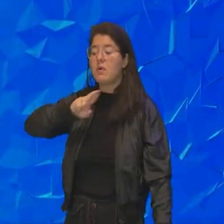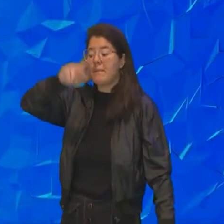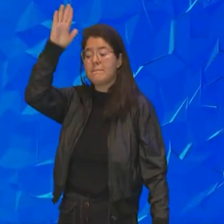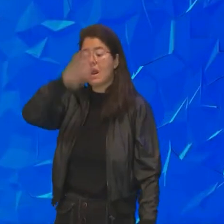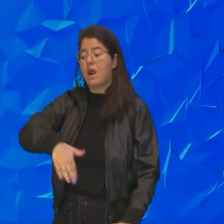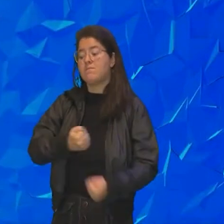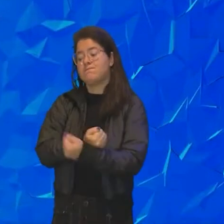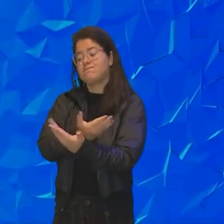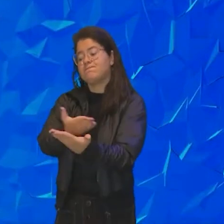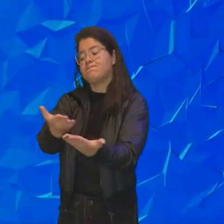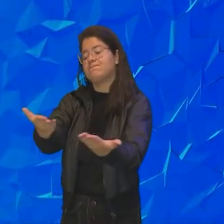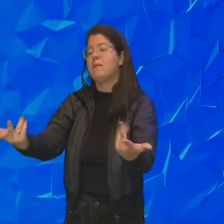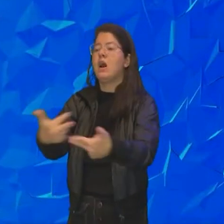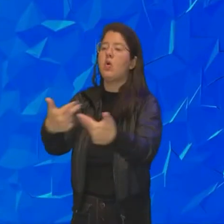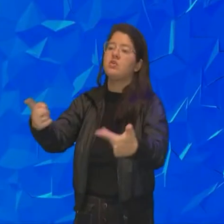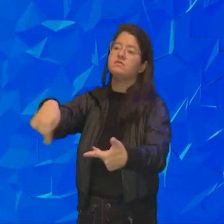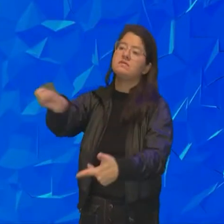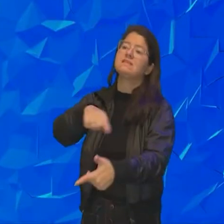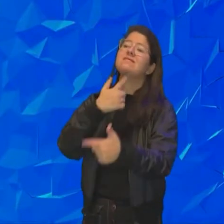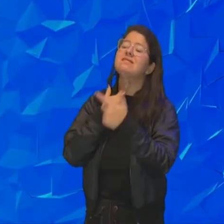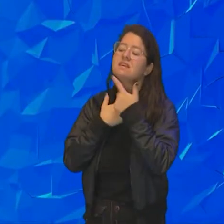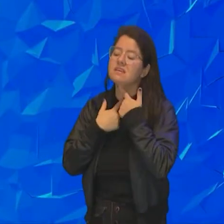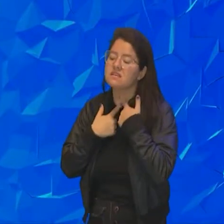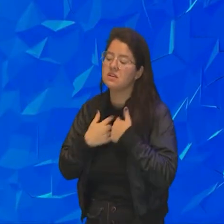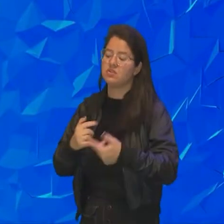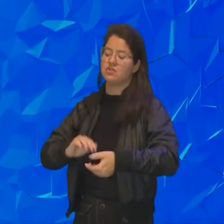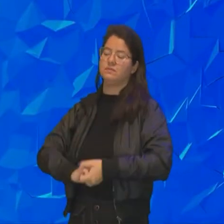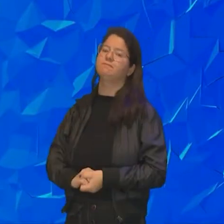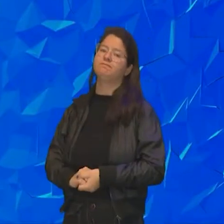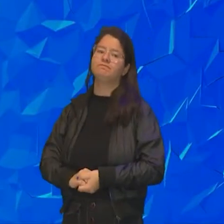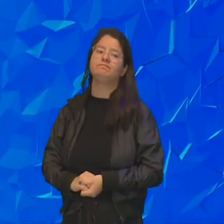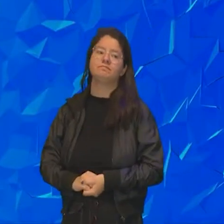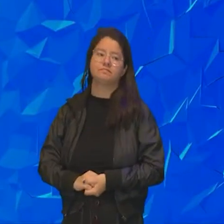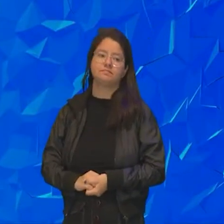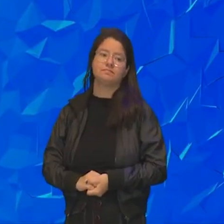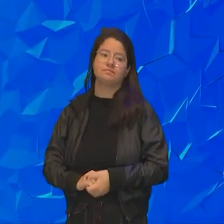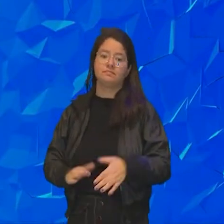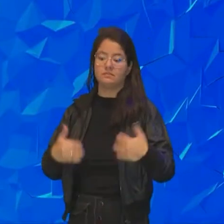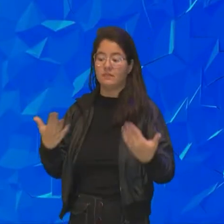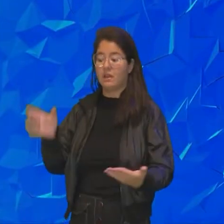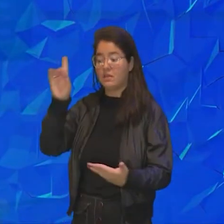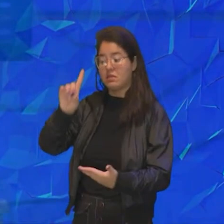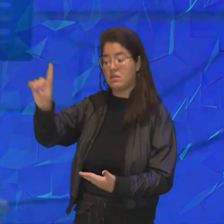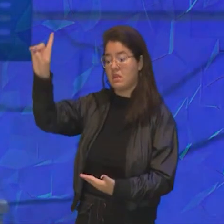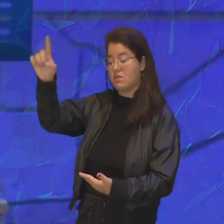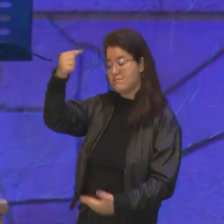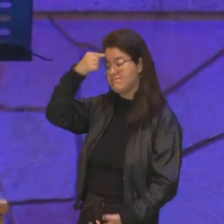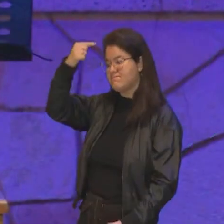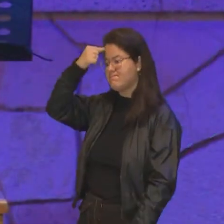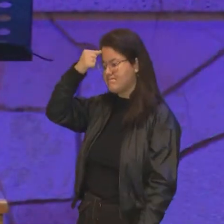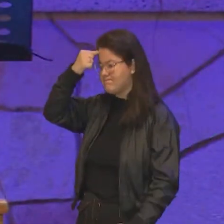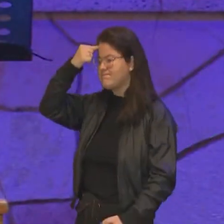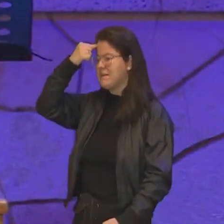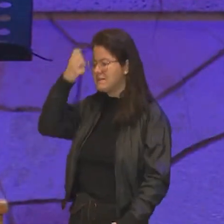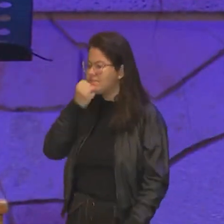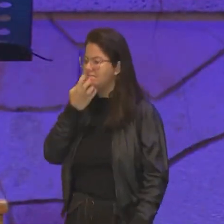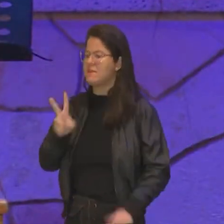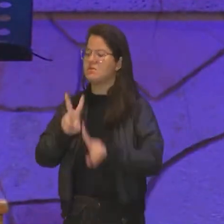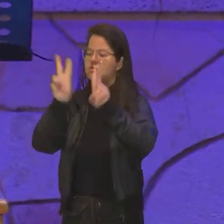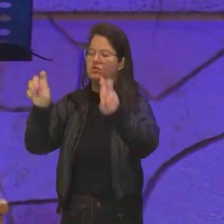para vos dar o fim de que desejais. O Deus que pensa bem a nosso respeito,